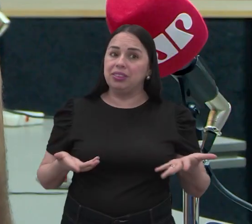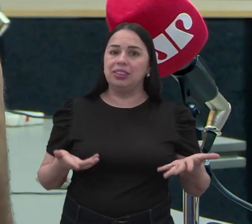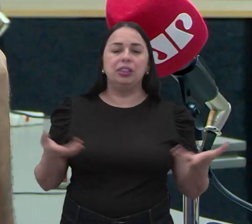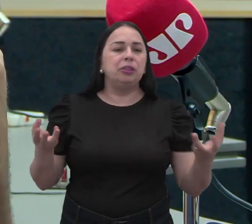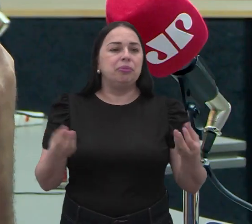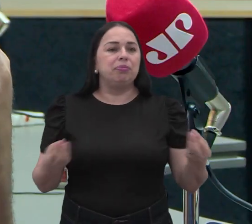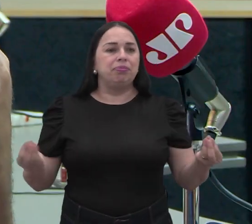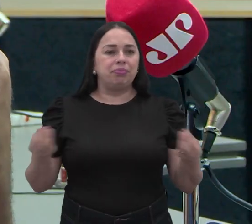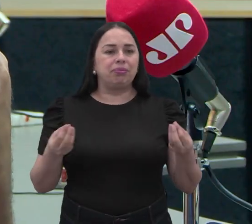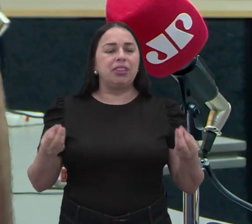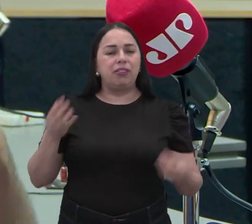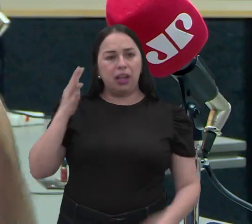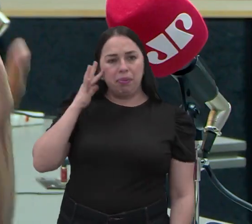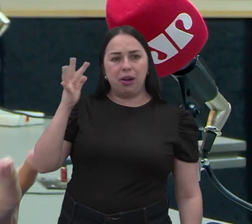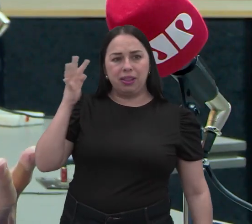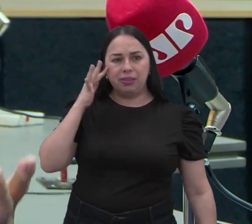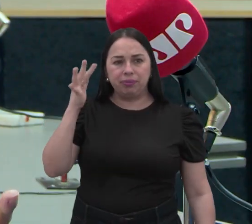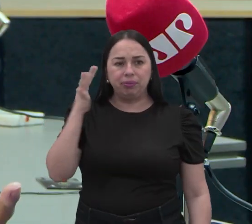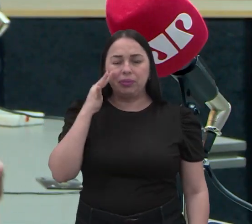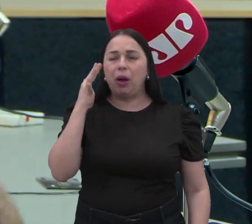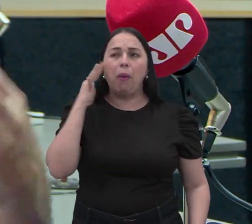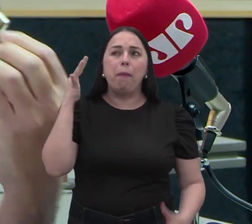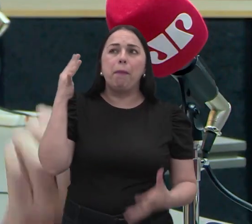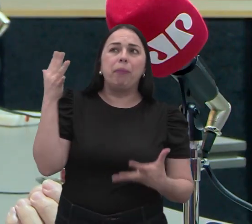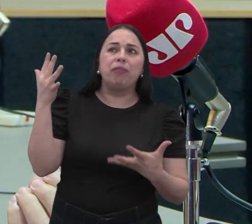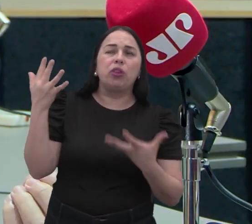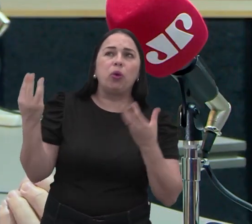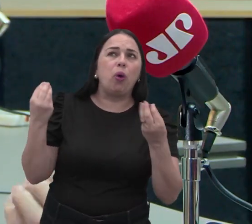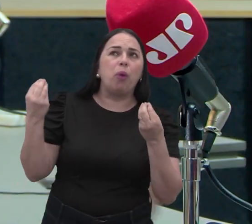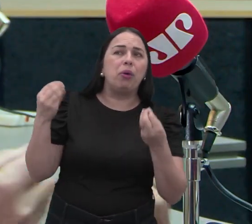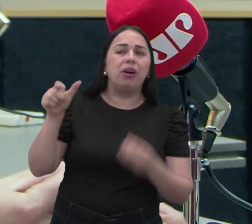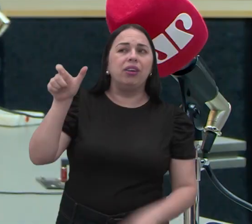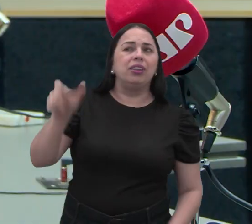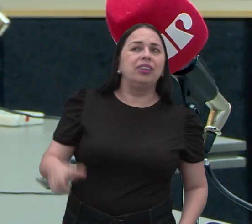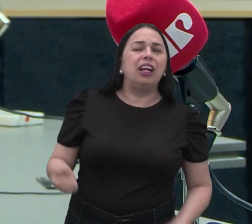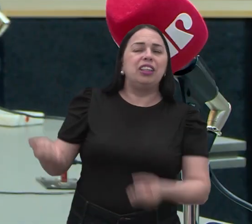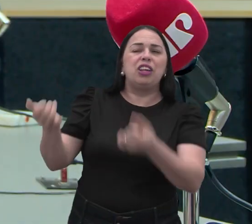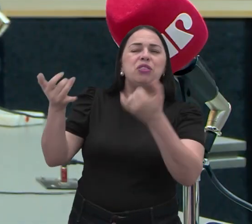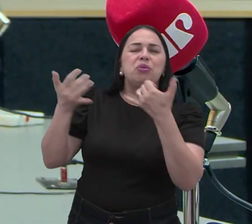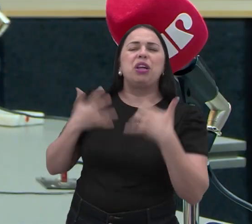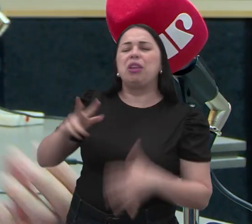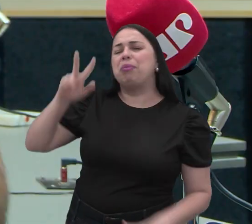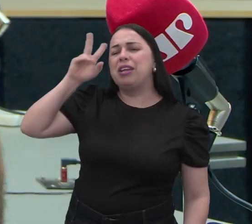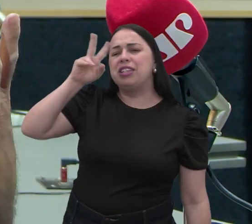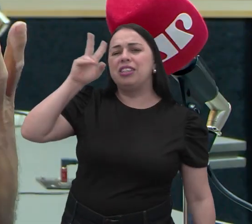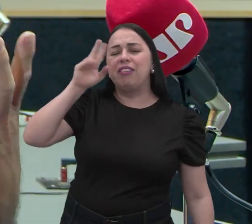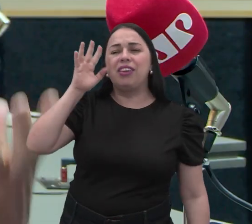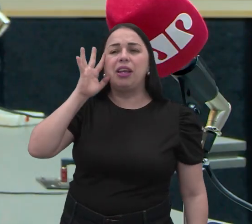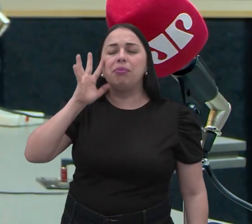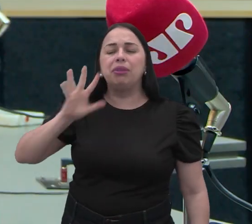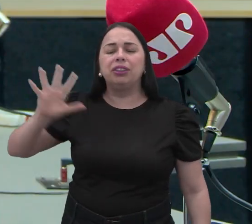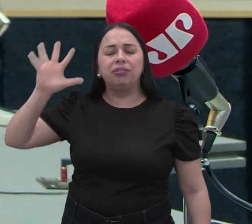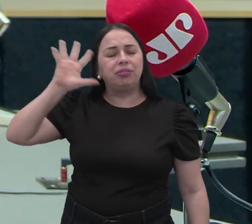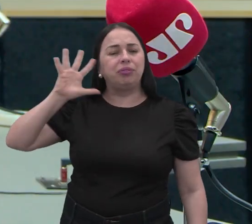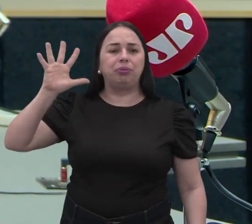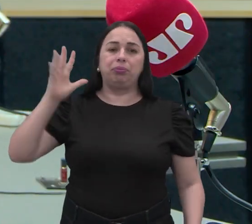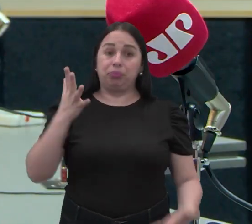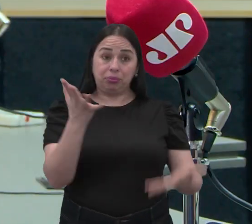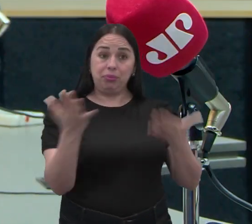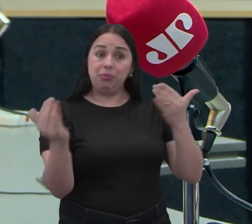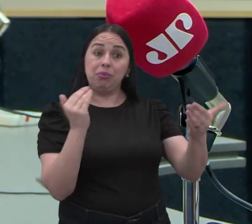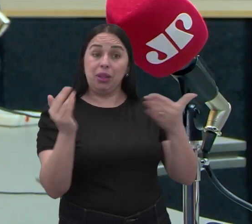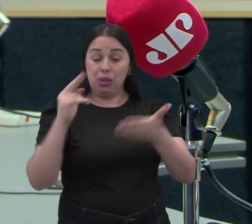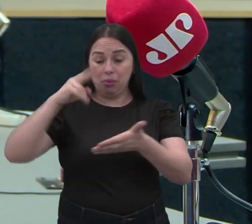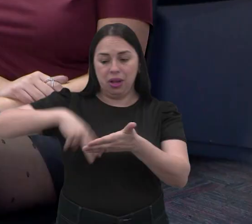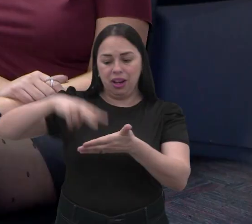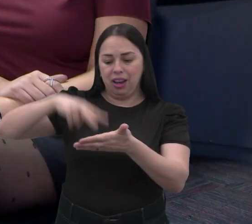dizer? Aquela coisa de você imaginar um mundo, imaginar quando o locutor está te contando uma história, você imagina aquilo. É quase